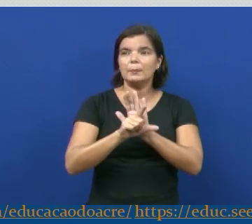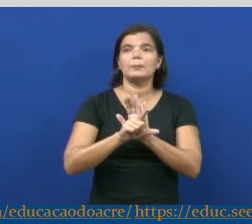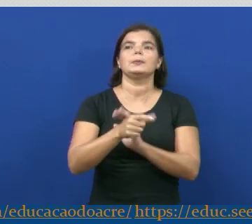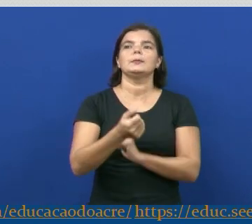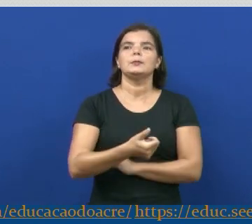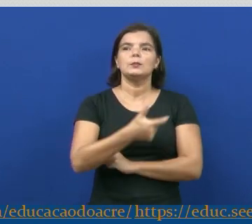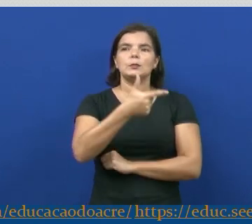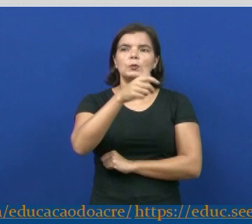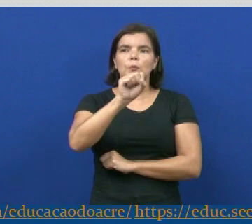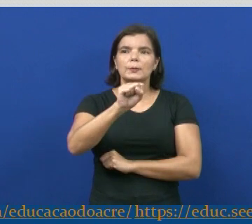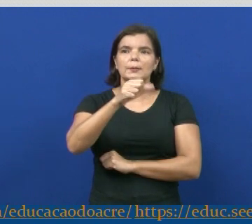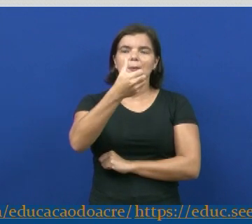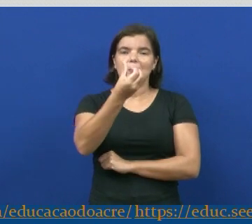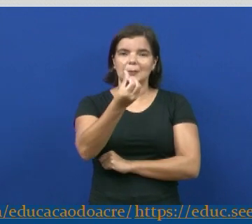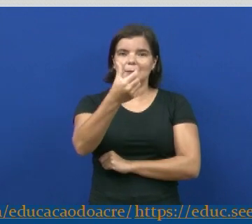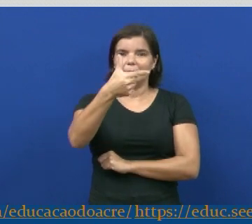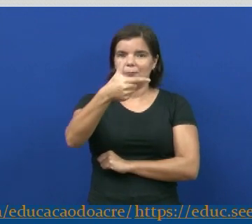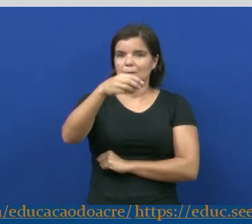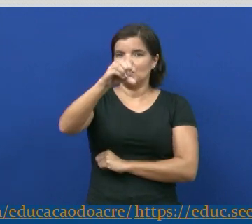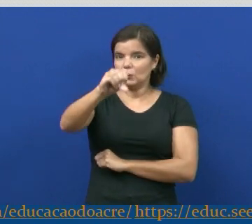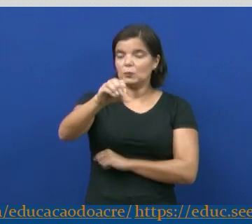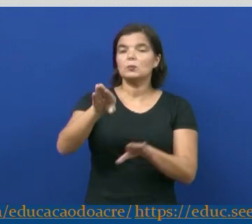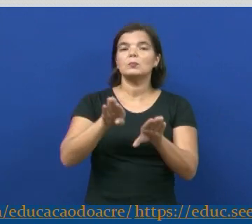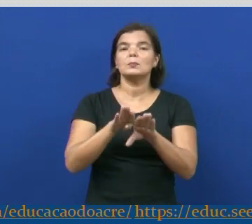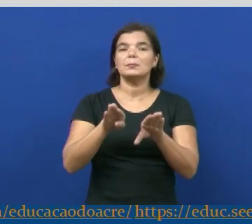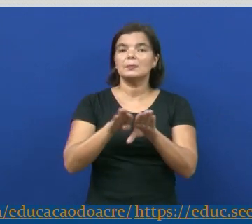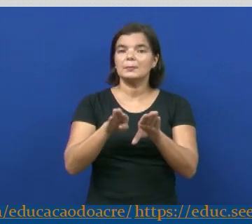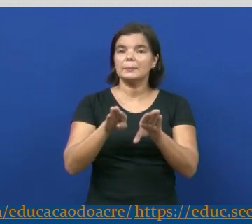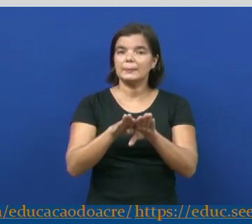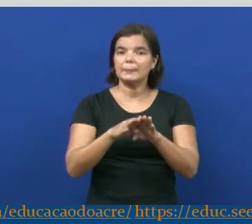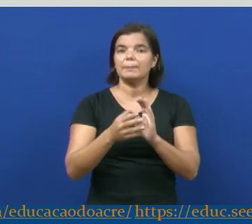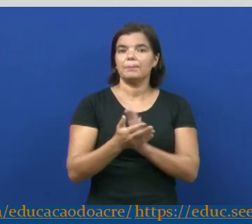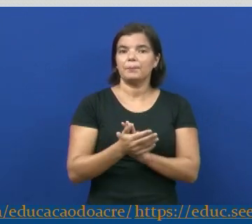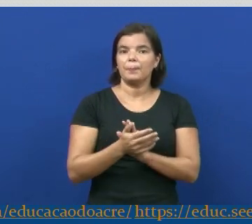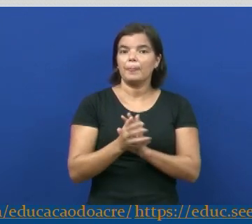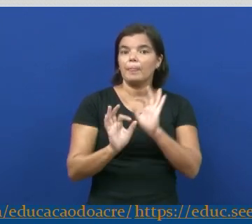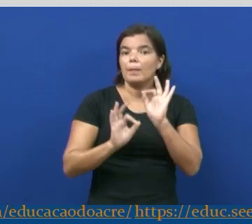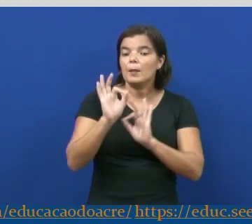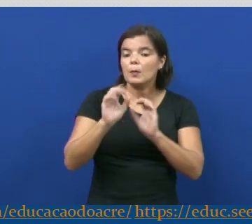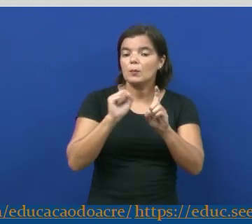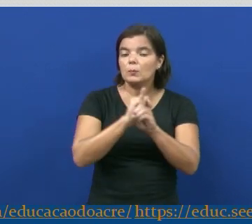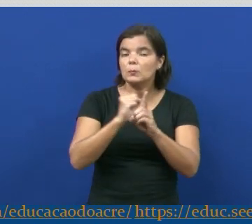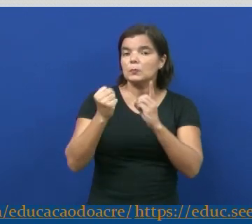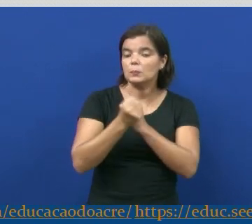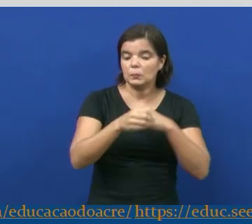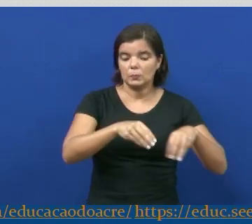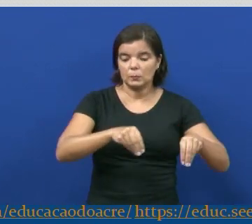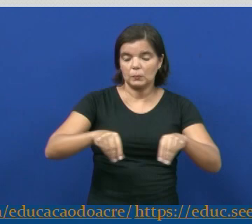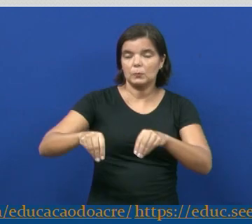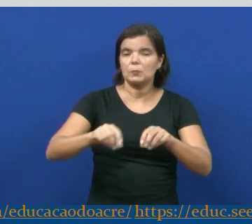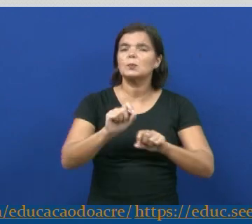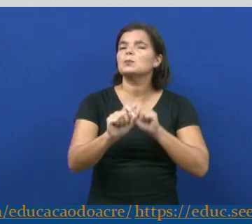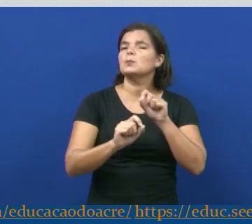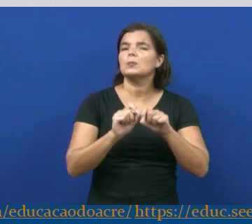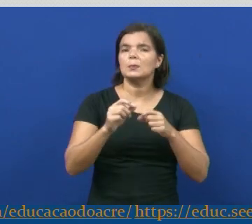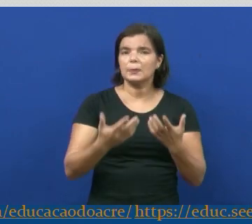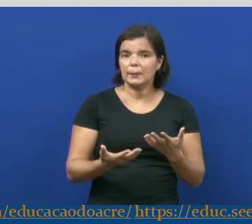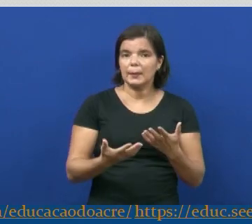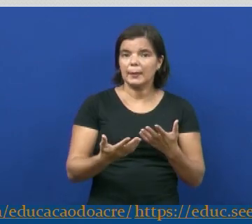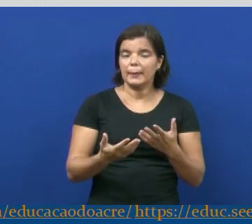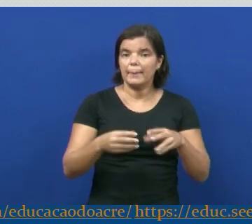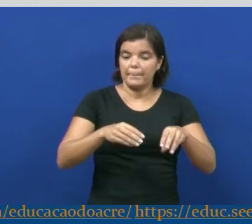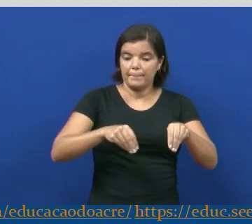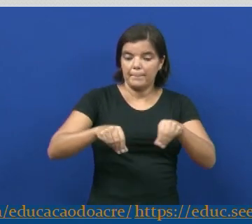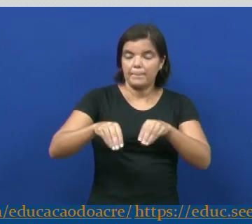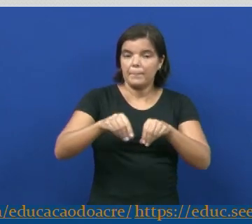perdão, eu tenho também a questão da função social da terra. Que seria o quê, né?